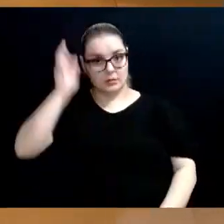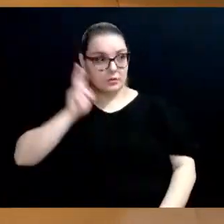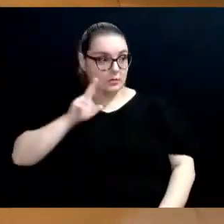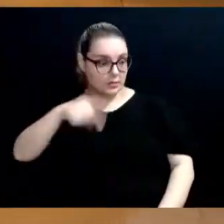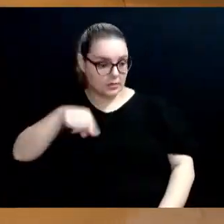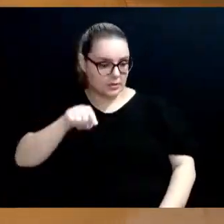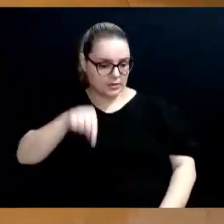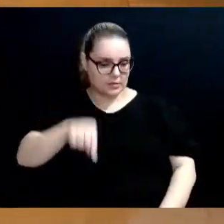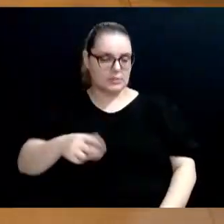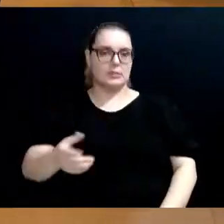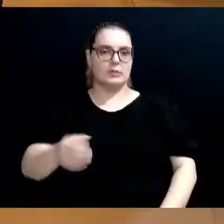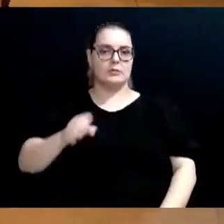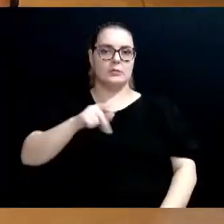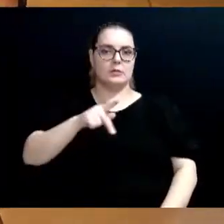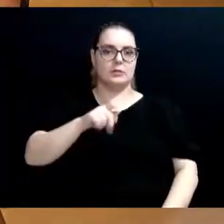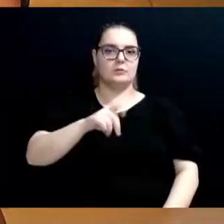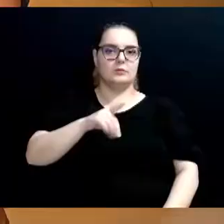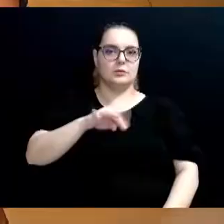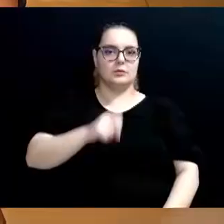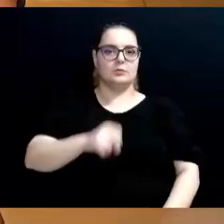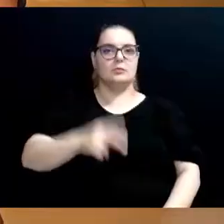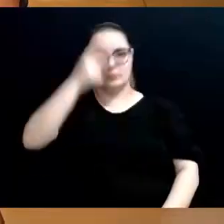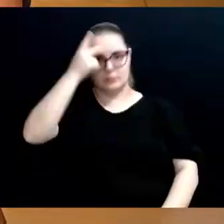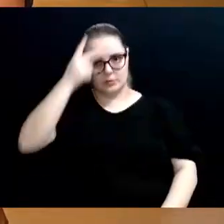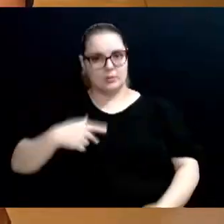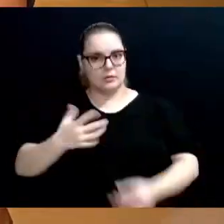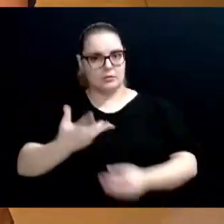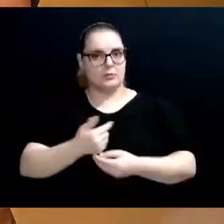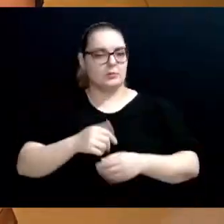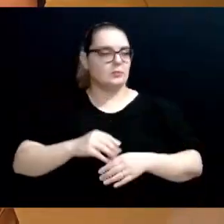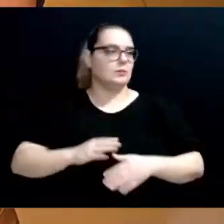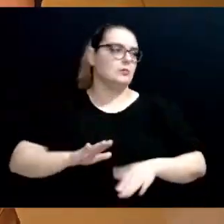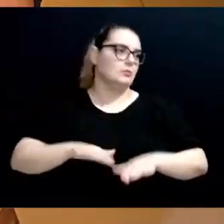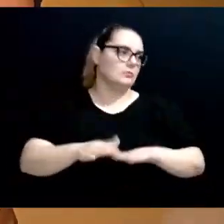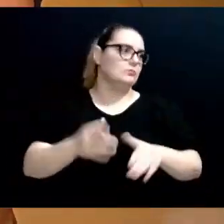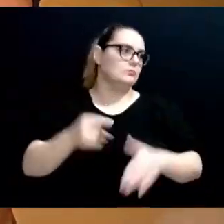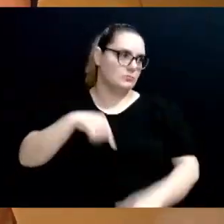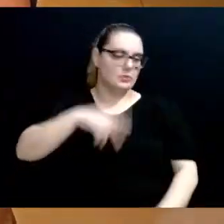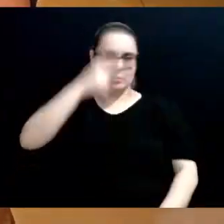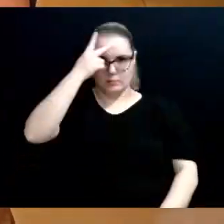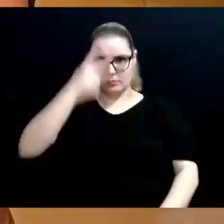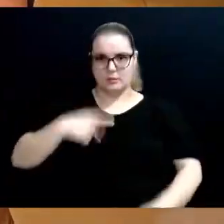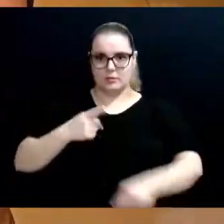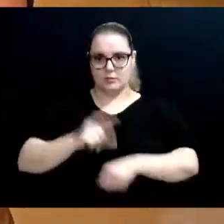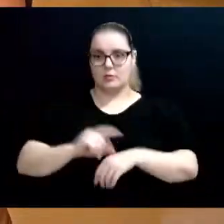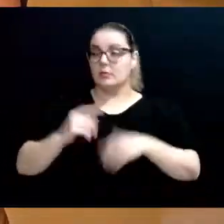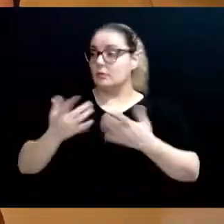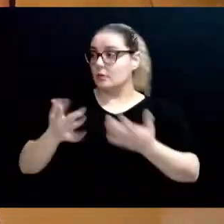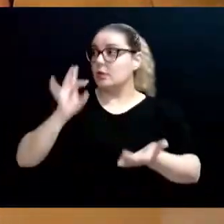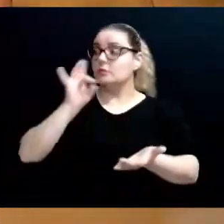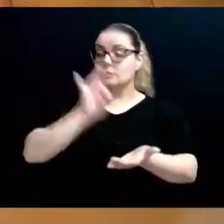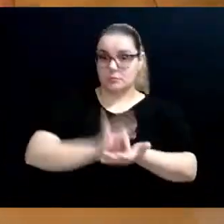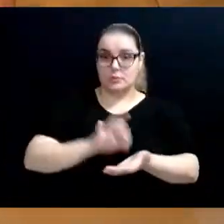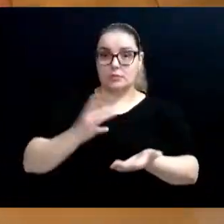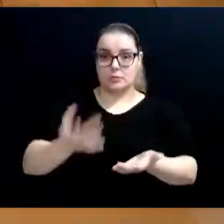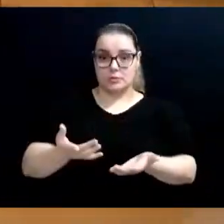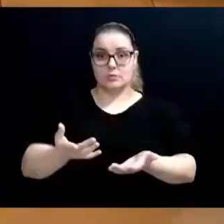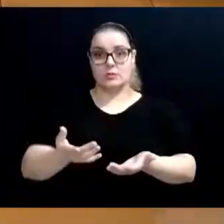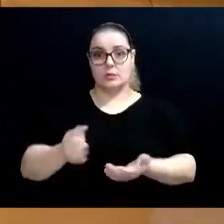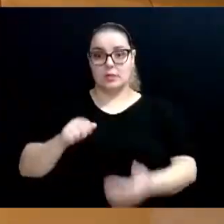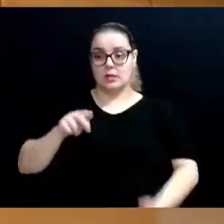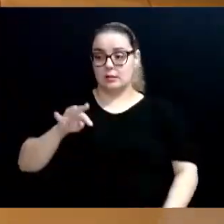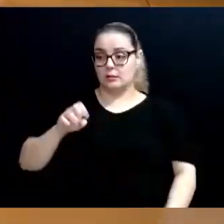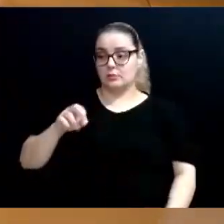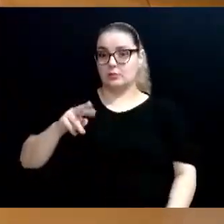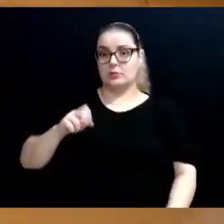o cliente adora ver eles aqui. Sim. Porque vê o próprio artesão aqui na loja. Fala, olha, então isso é